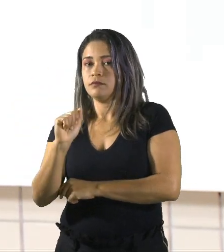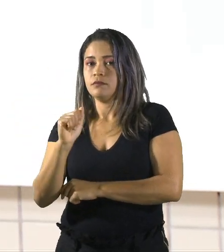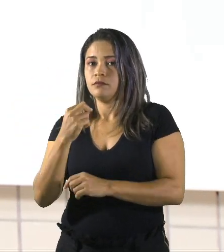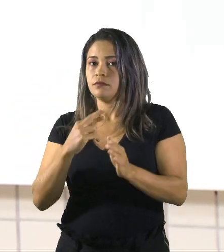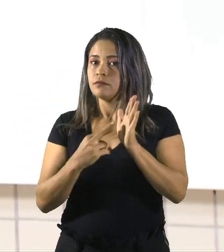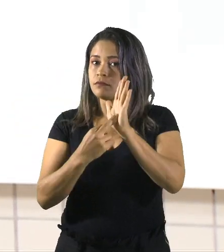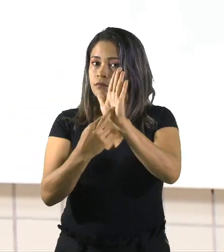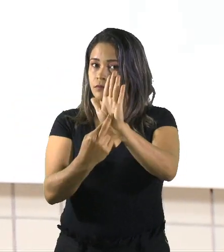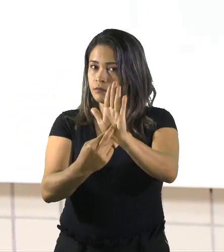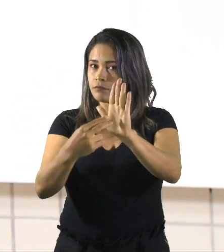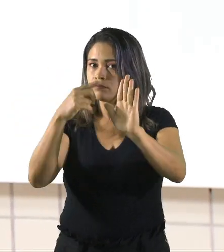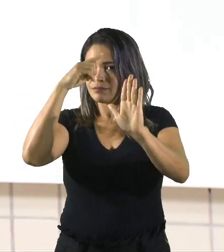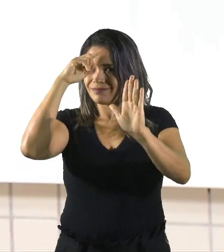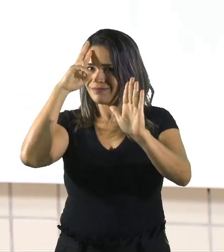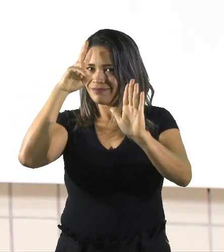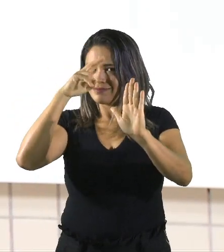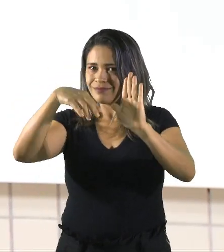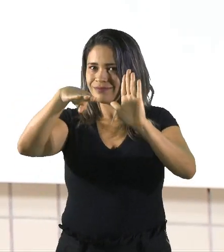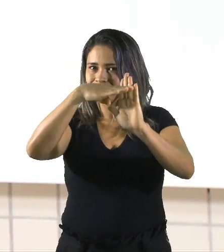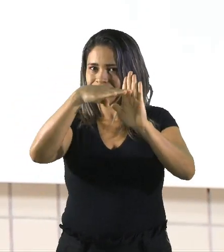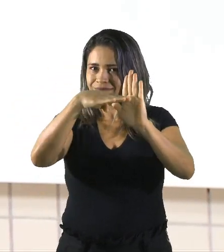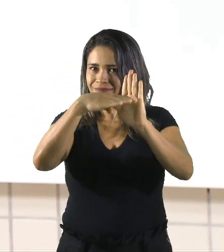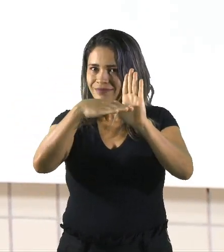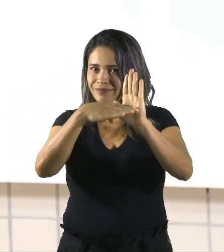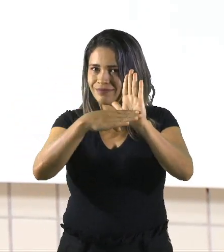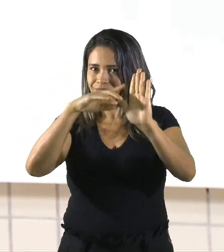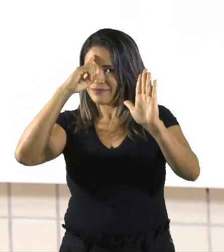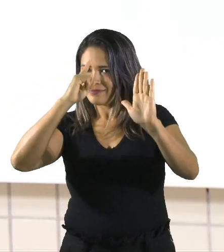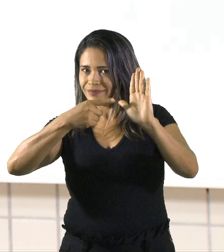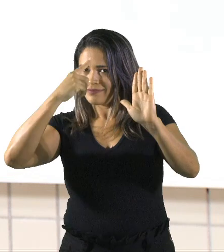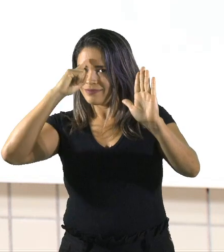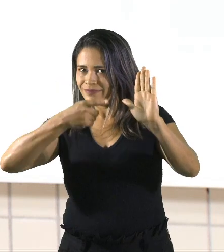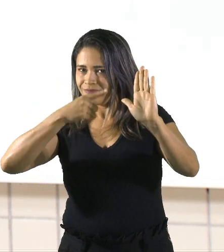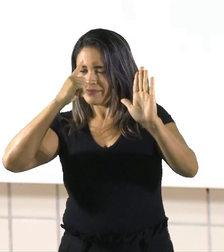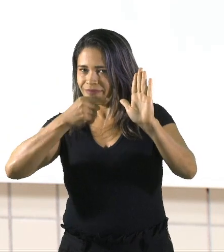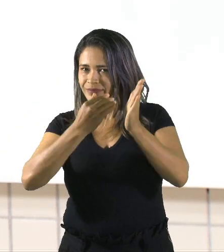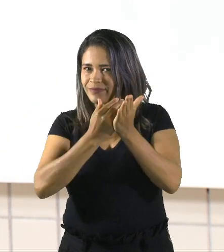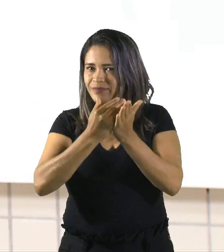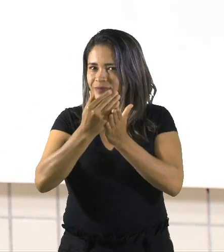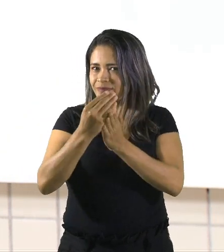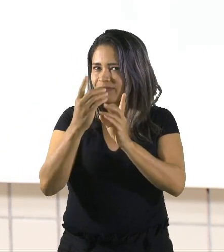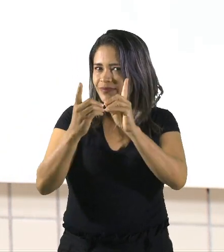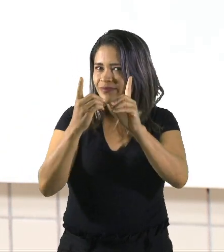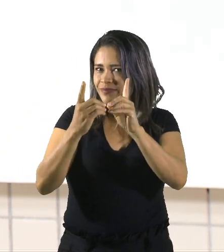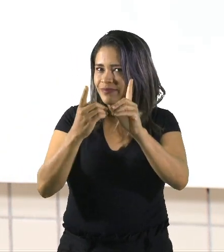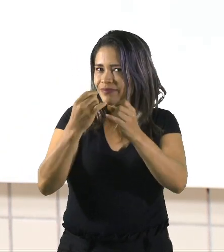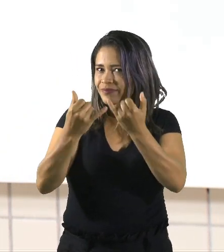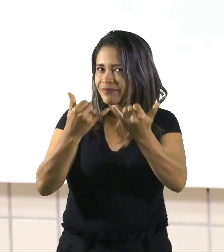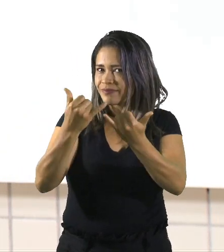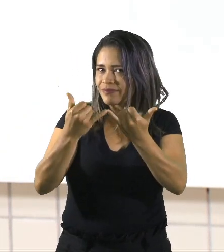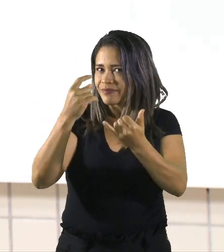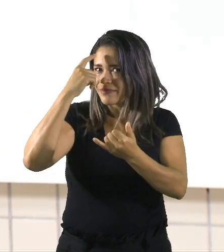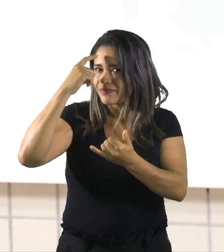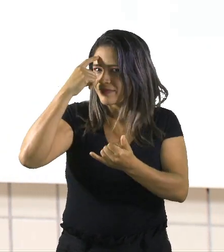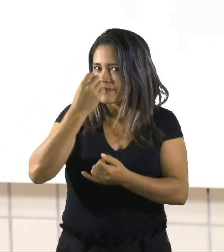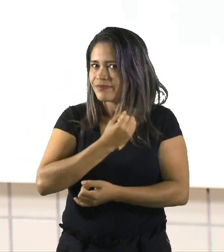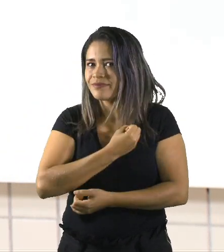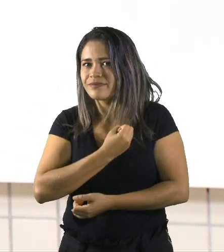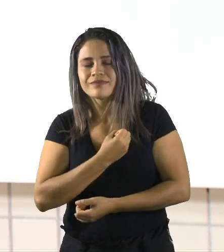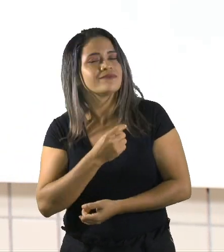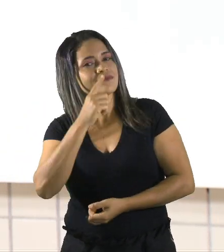aqueles 6 passinhos que eu comecei no jogo Pense em um Número, né? Que eu disse para vocês,